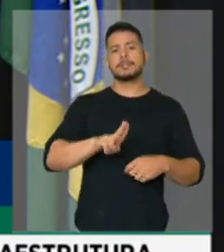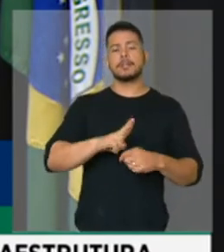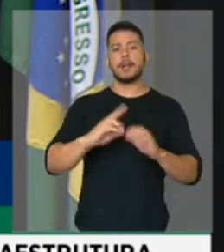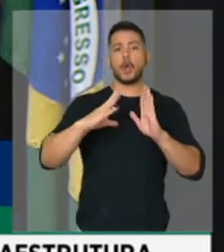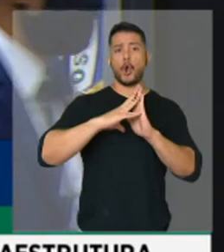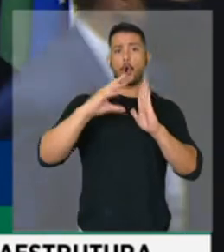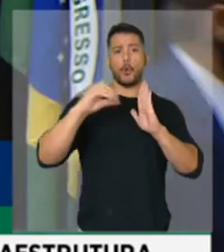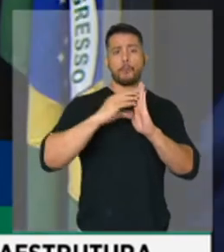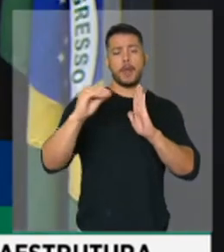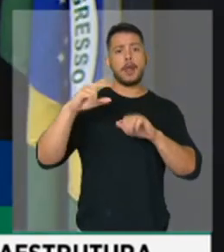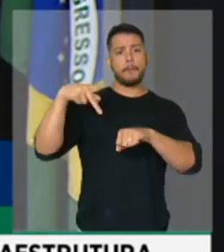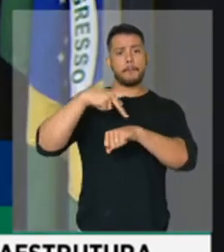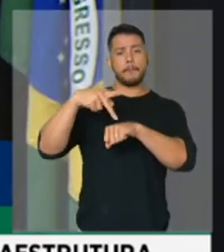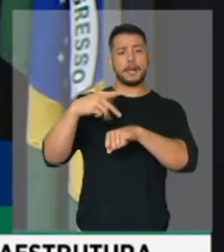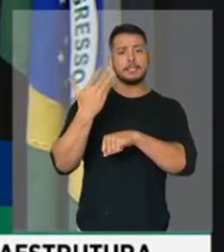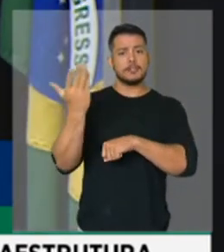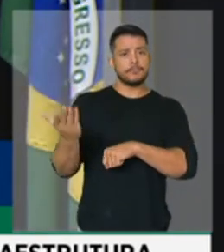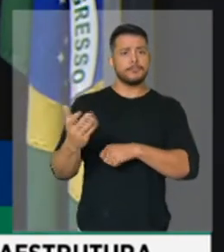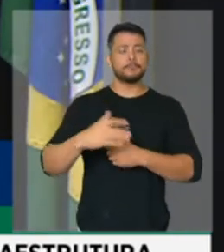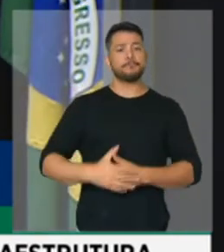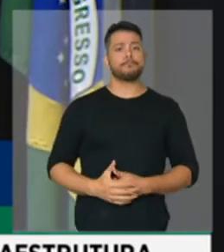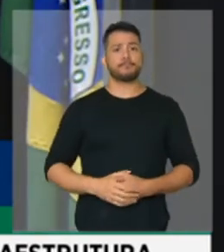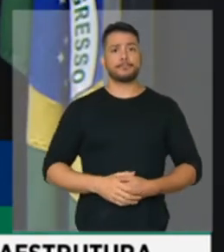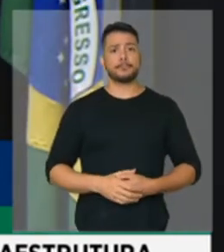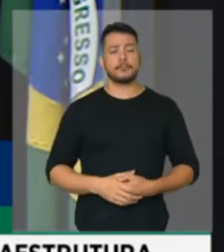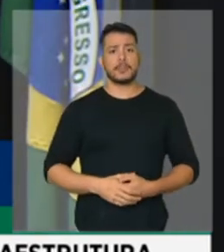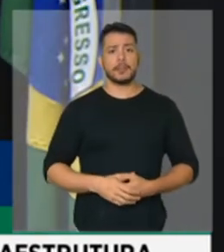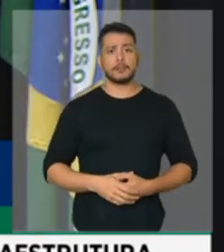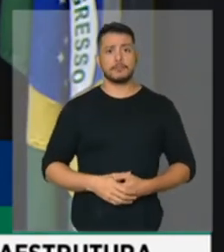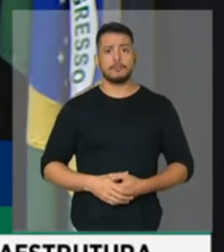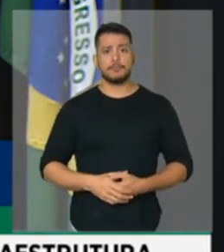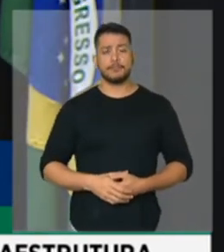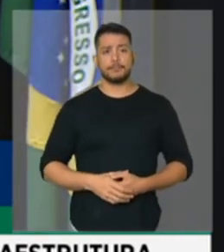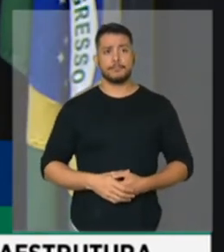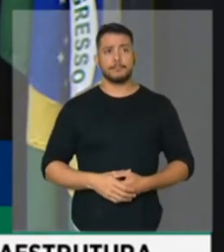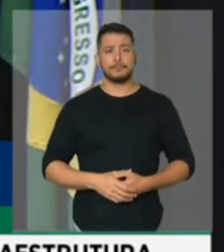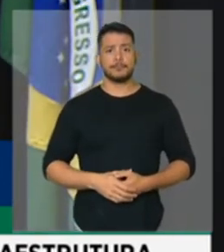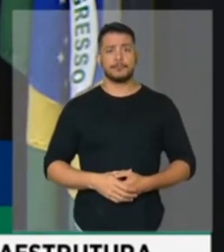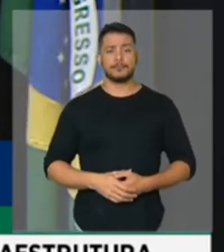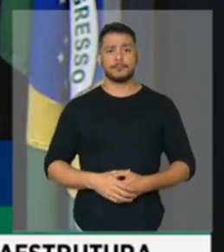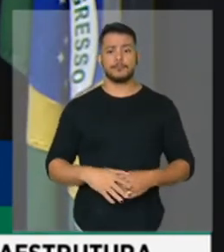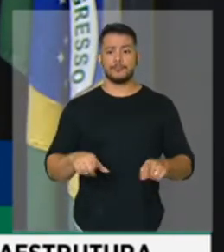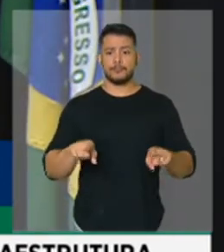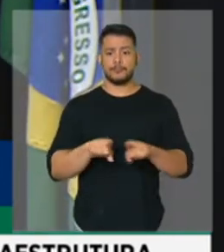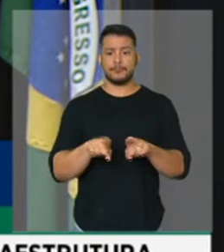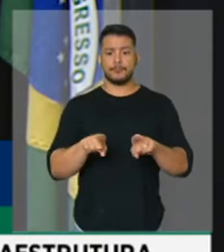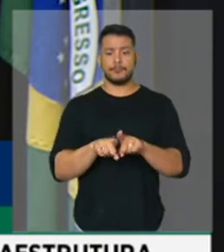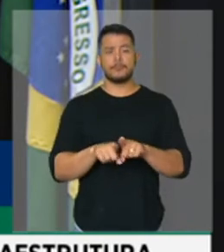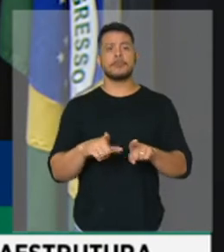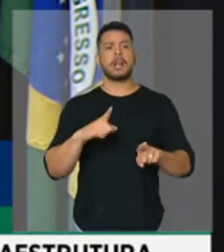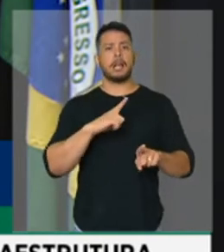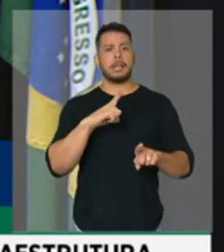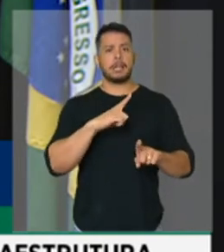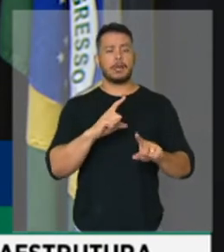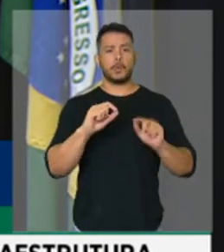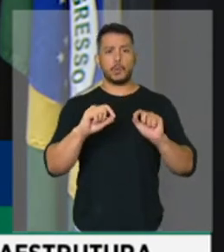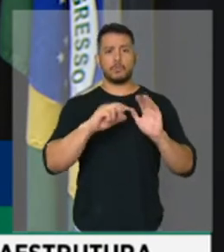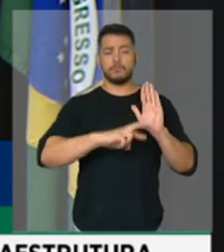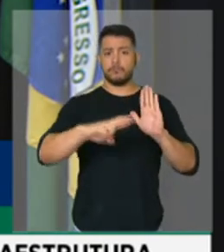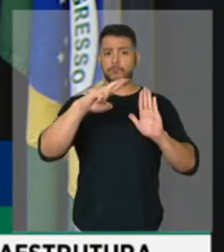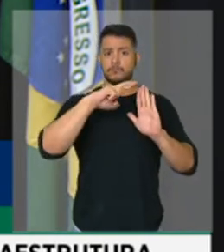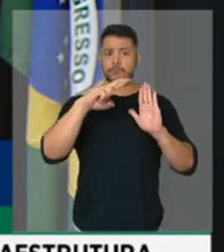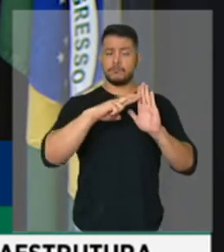debêntures aqui lançadas, ele traz uma questão de regulamentação do Executivo